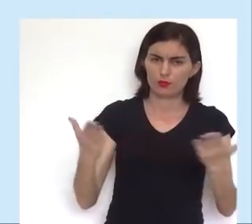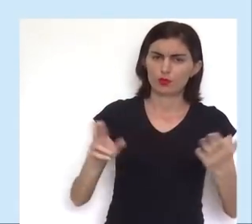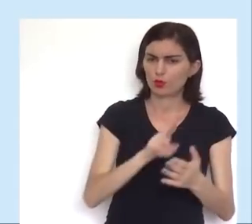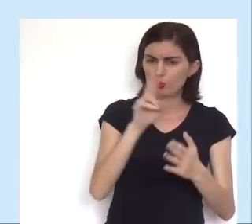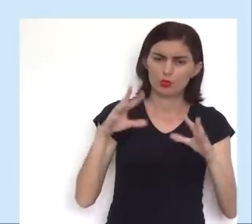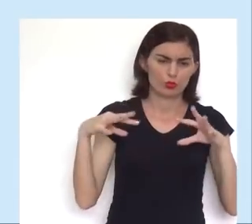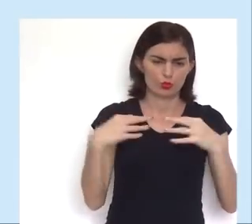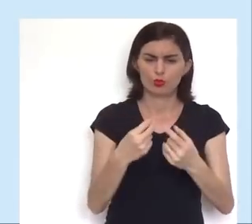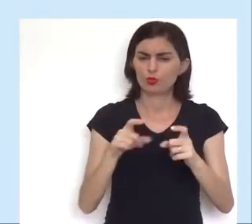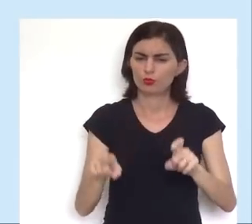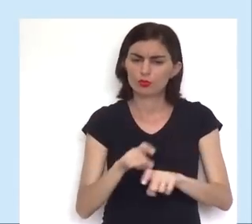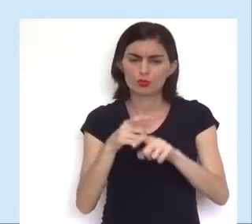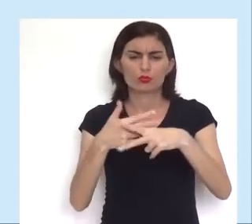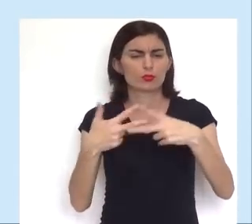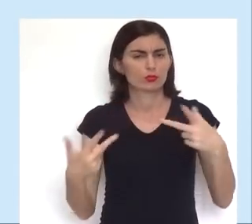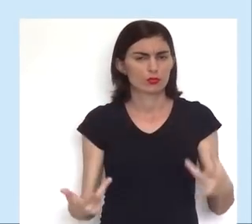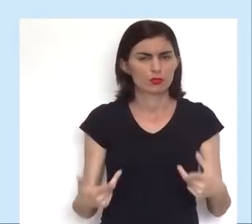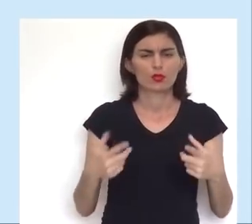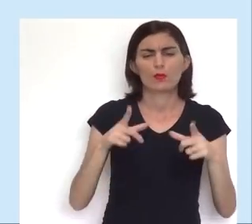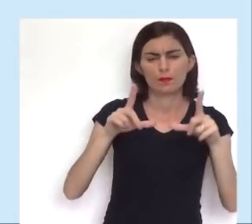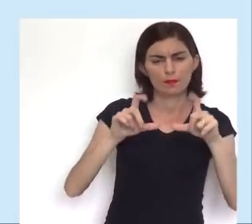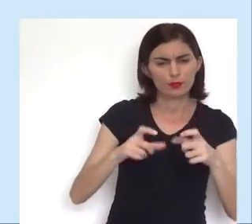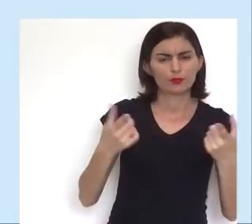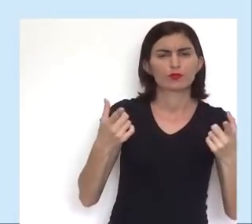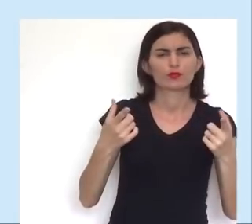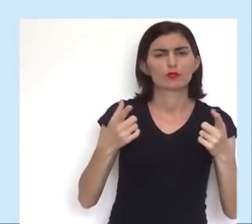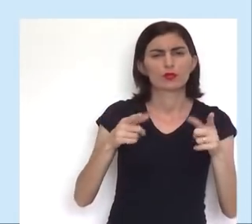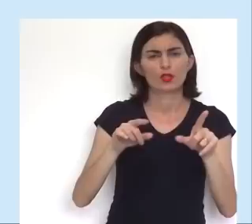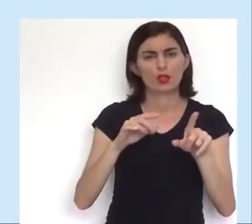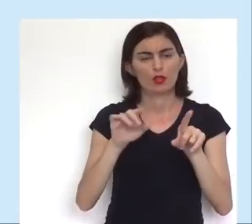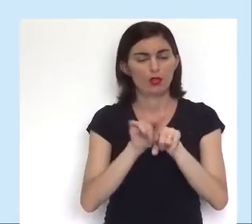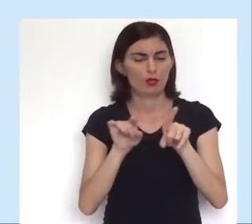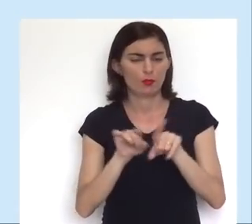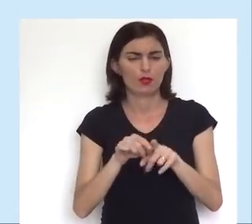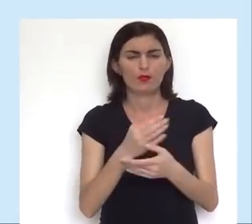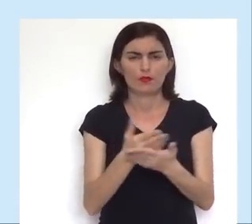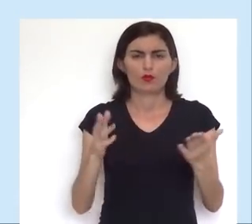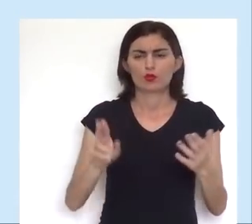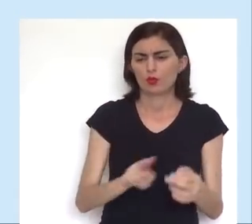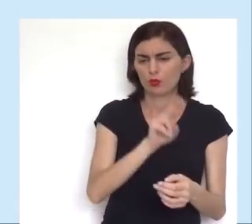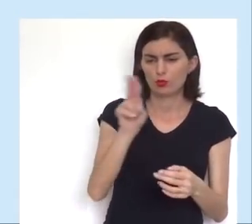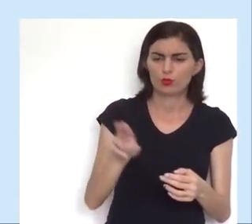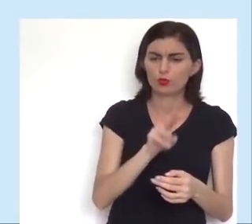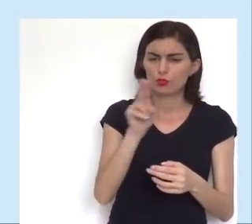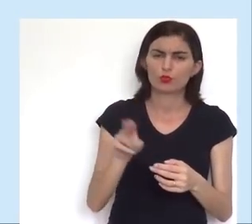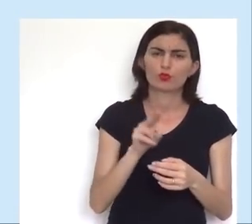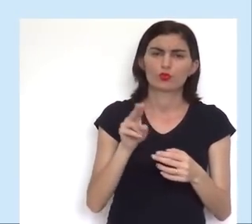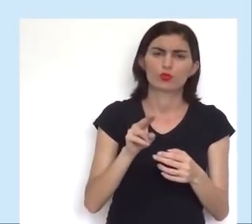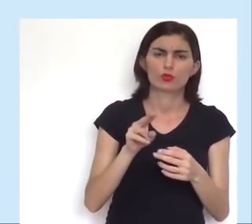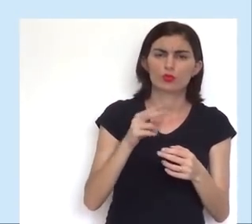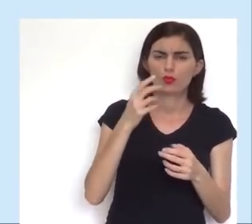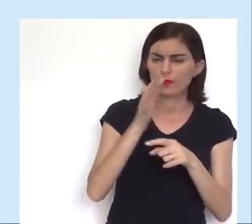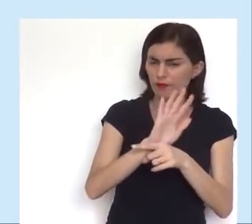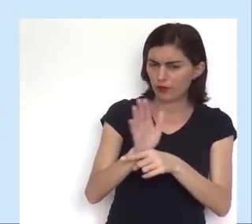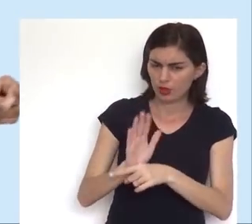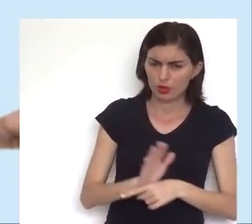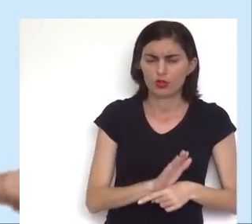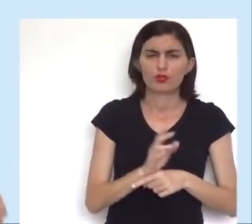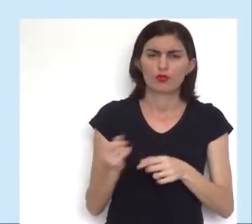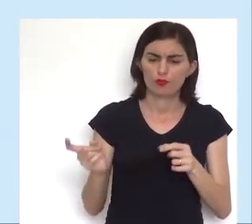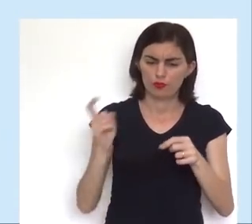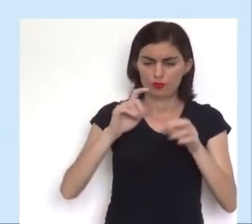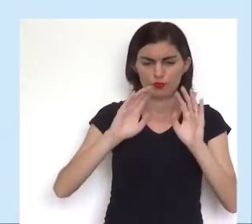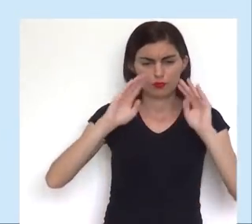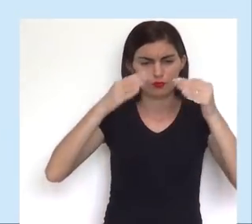vocês utilizem todos os recursos digitais, tá? Deem print na tela, que vocês utilizem o recurso também do vídeo,